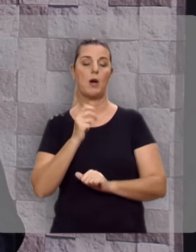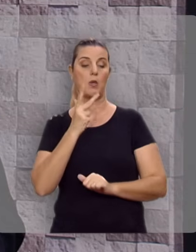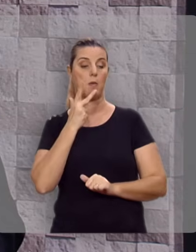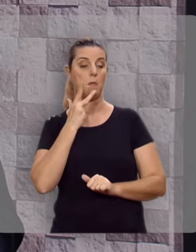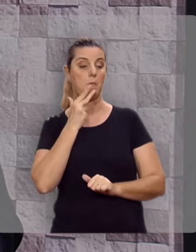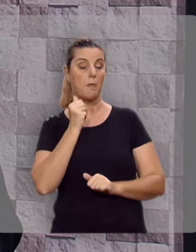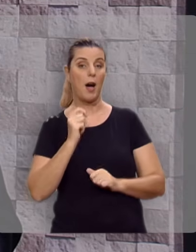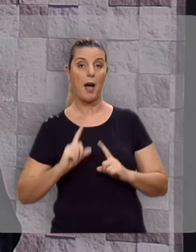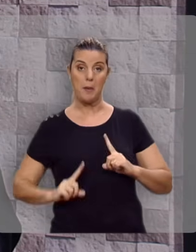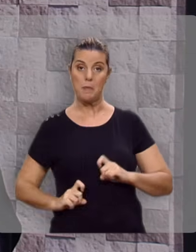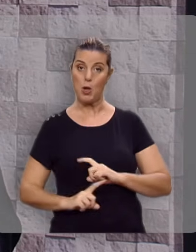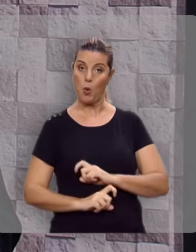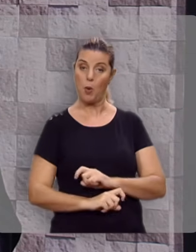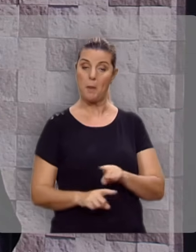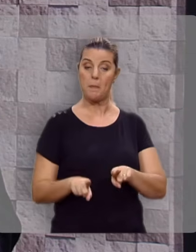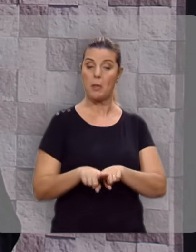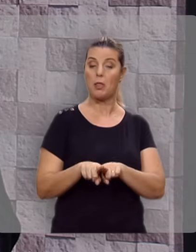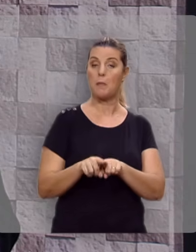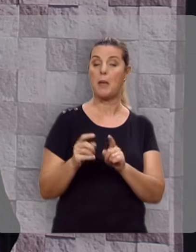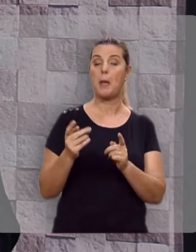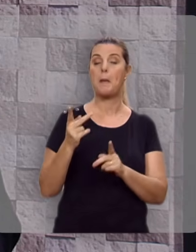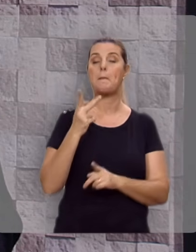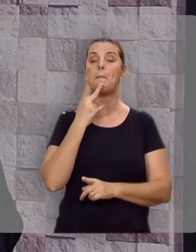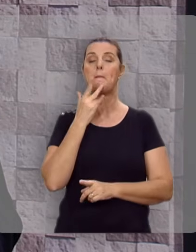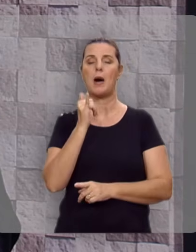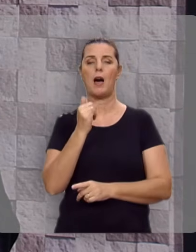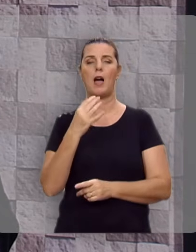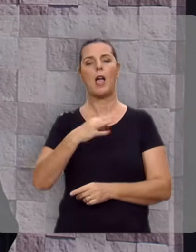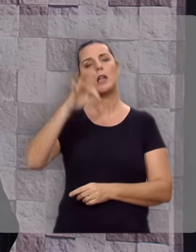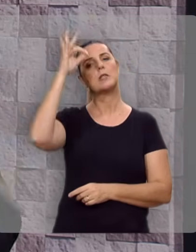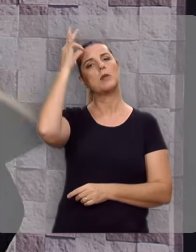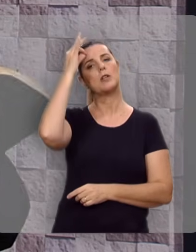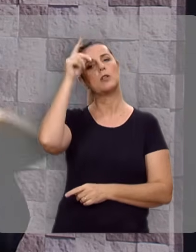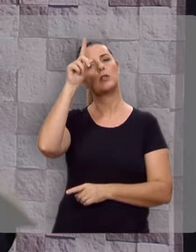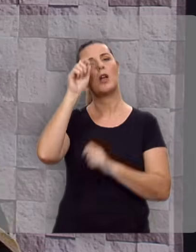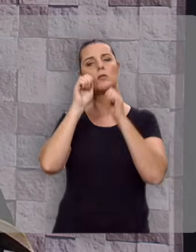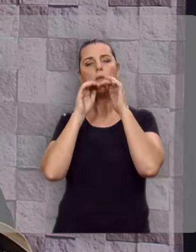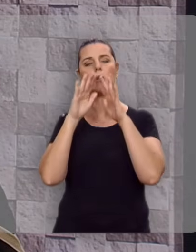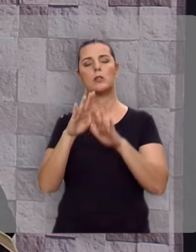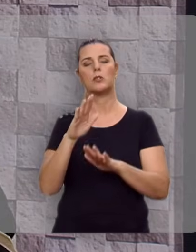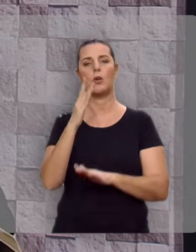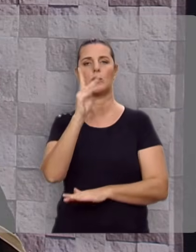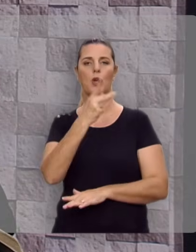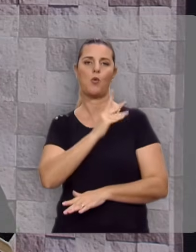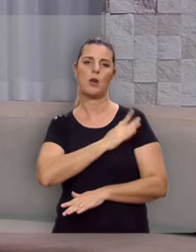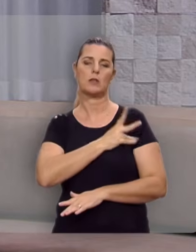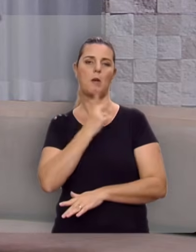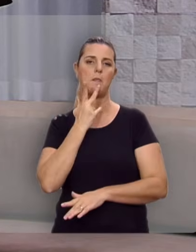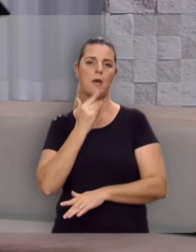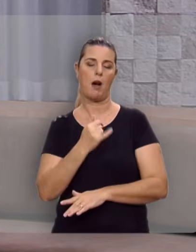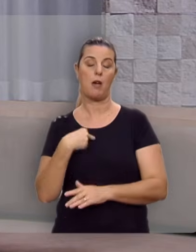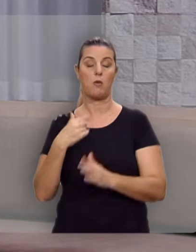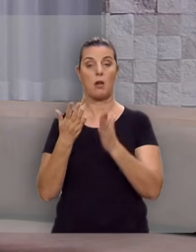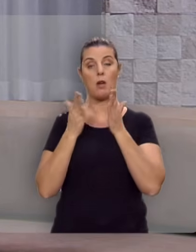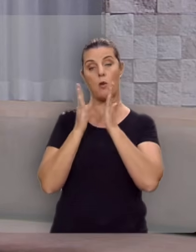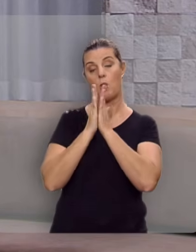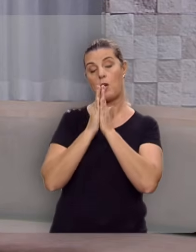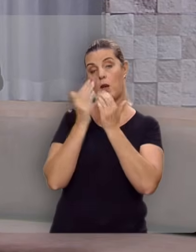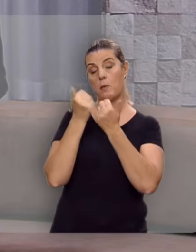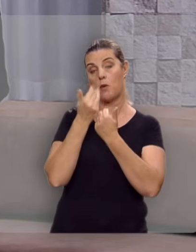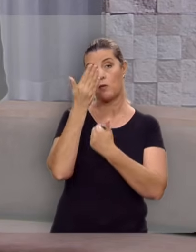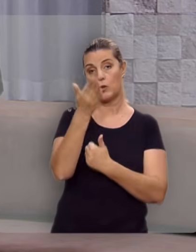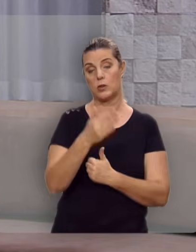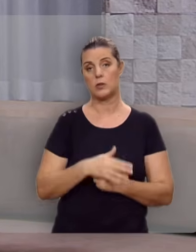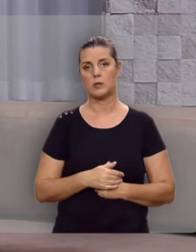pai biológico, mas também pai espiritual dos seus filhos. Que Deus abençoe o seu coração, pai. Eu quero orar por você.